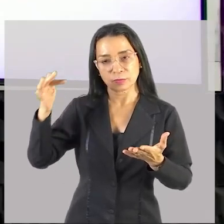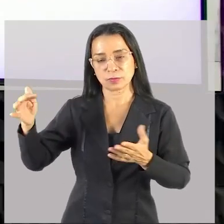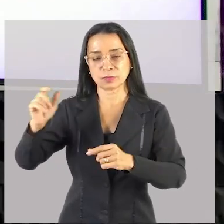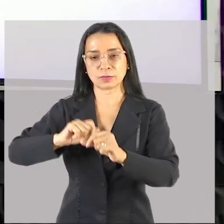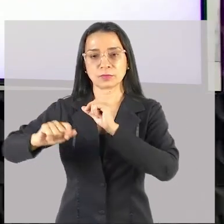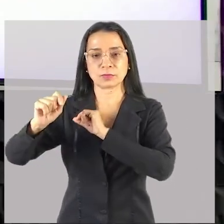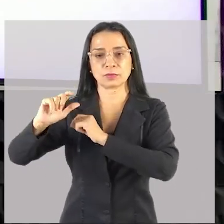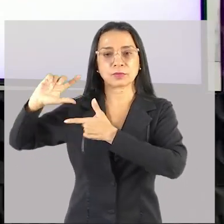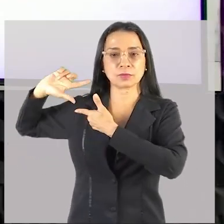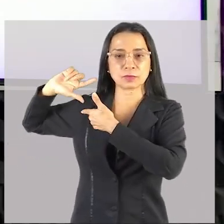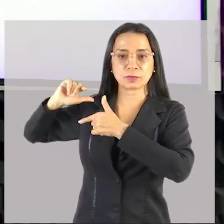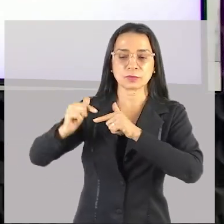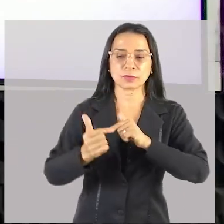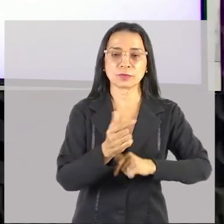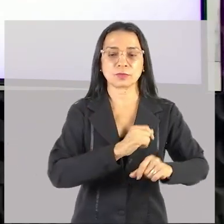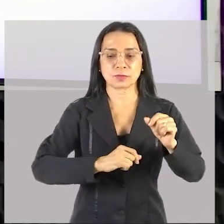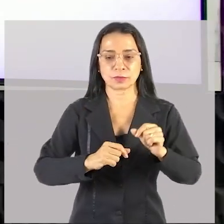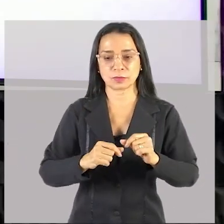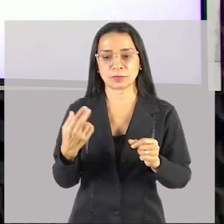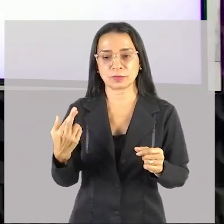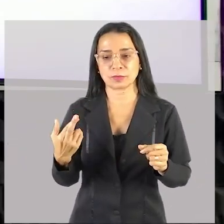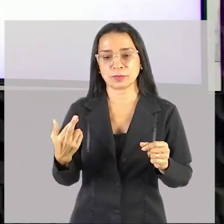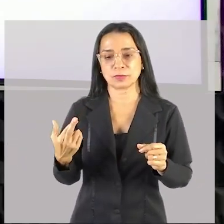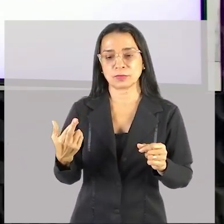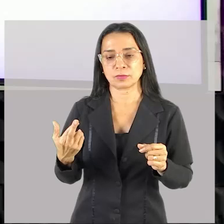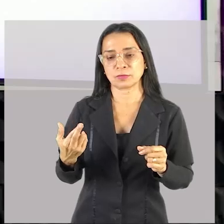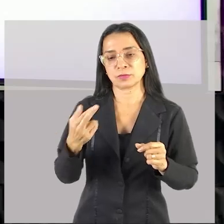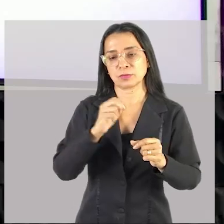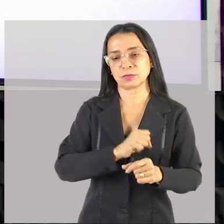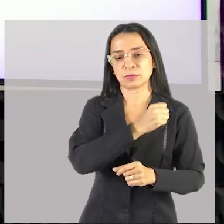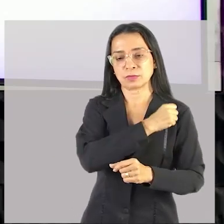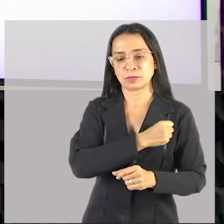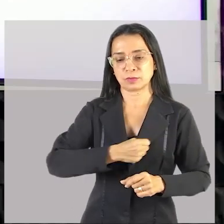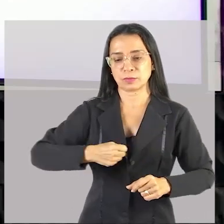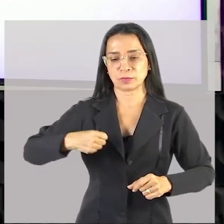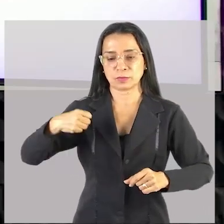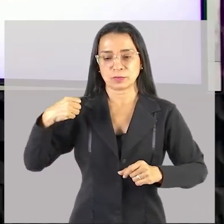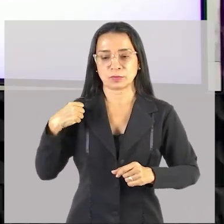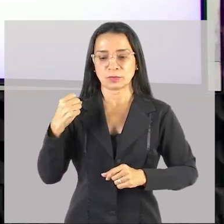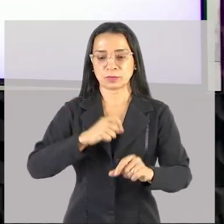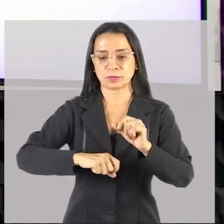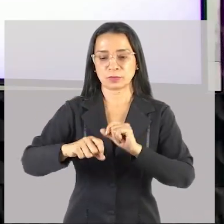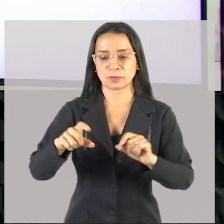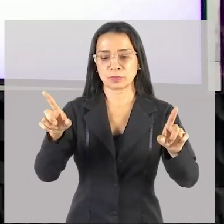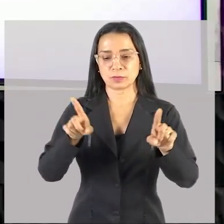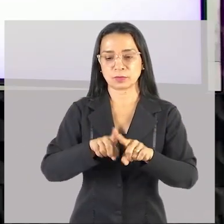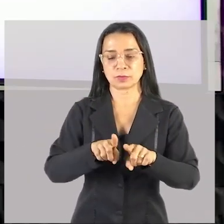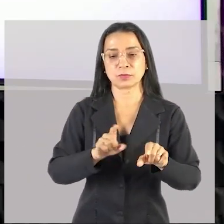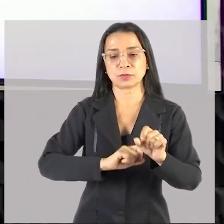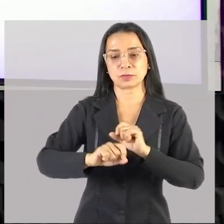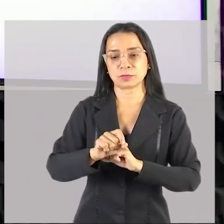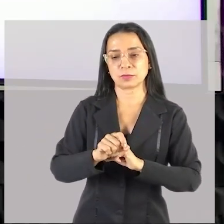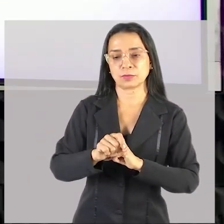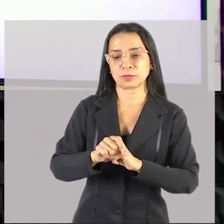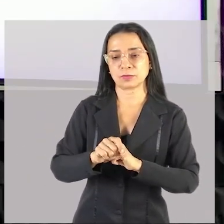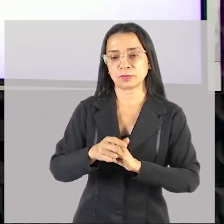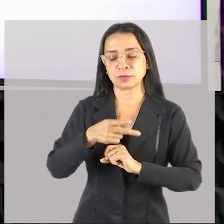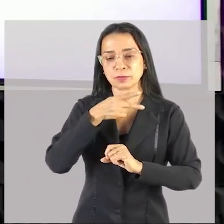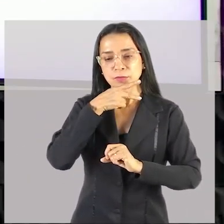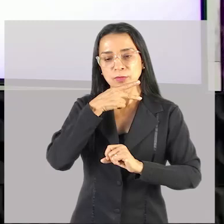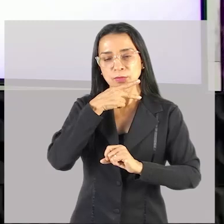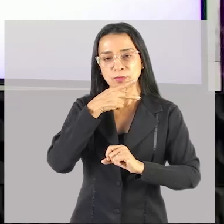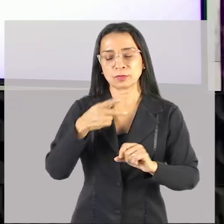Platão, que o Platão é discípulo de Sócrates, agora vamos falar sobre um discípulo de Platão,